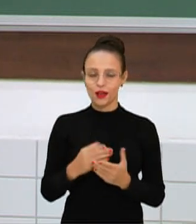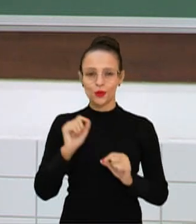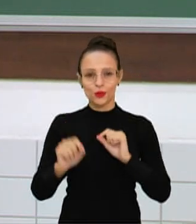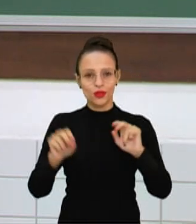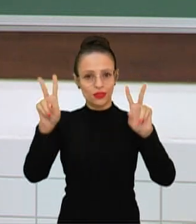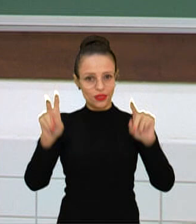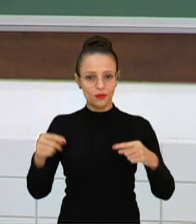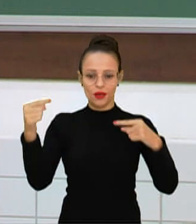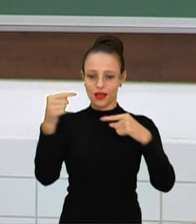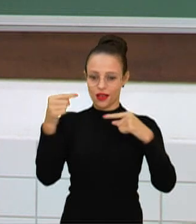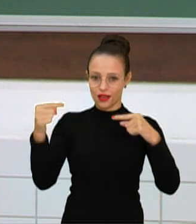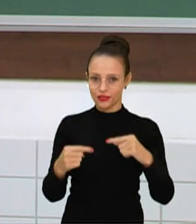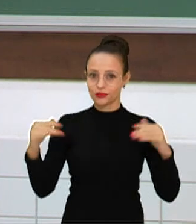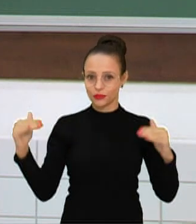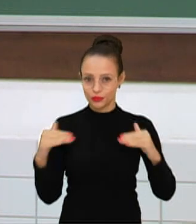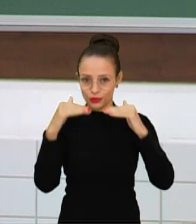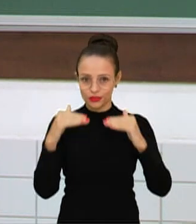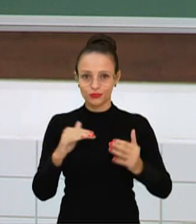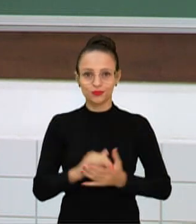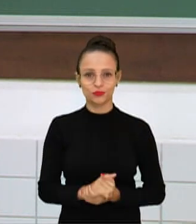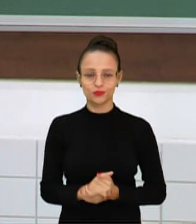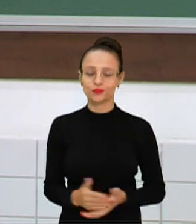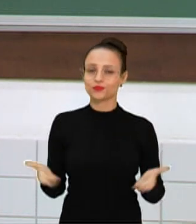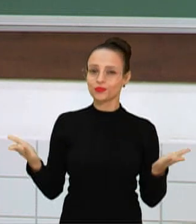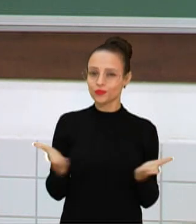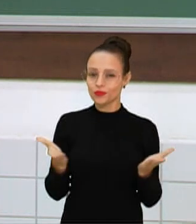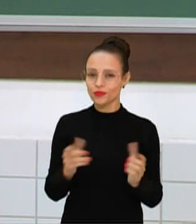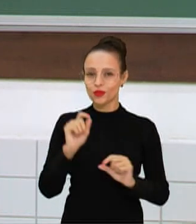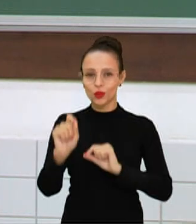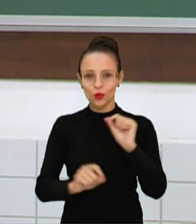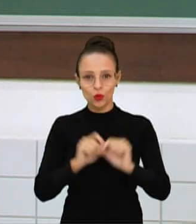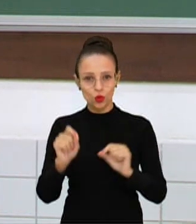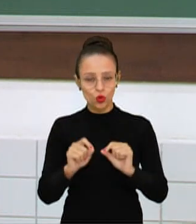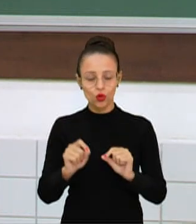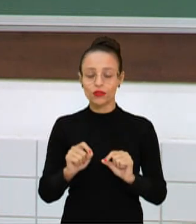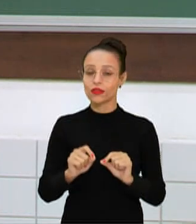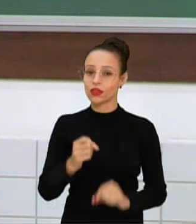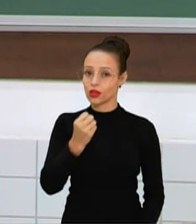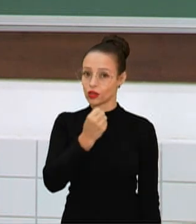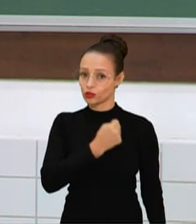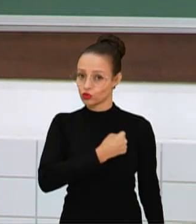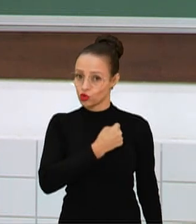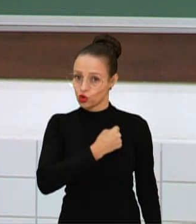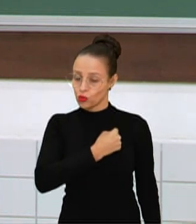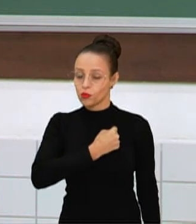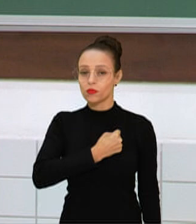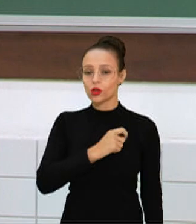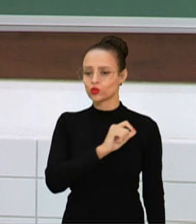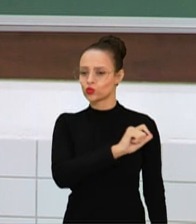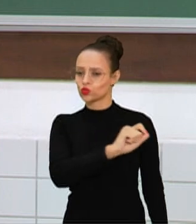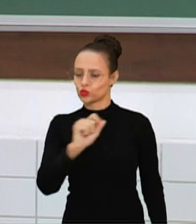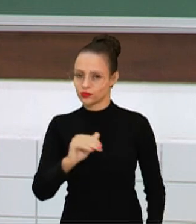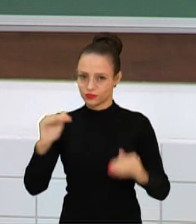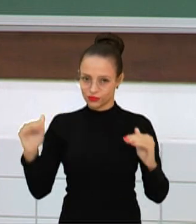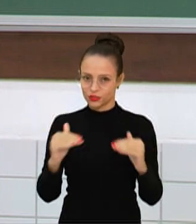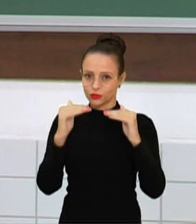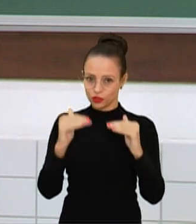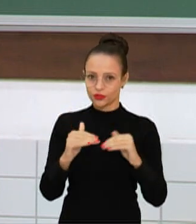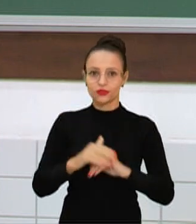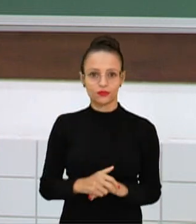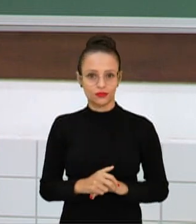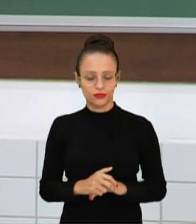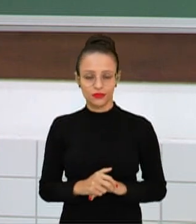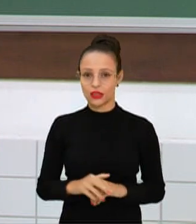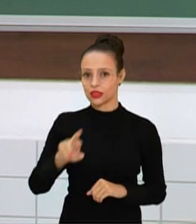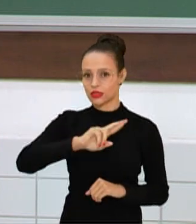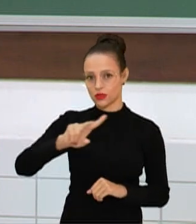e proporção. Hoje, nós vamos trabalhar com grandezas proporcionais. Então, assim, não é